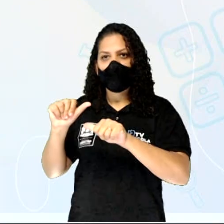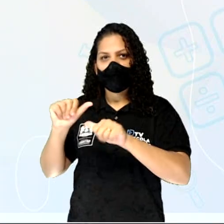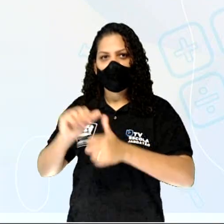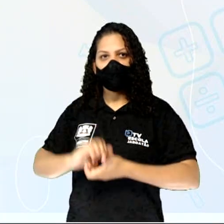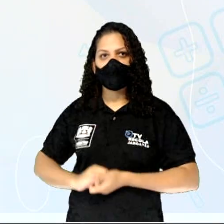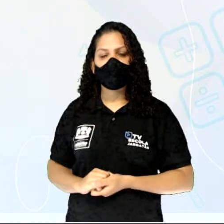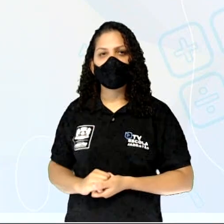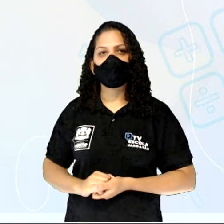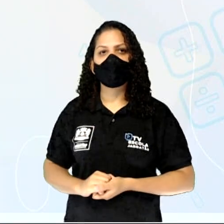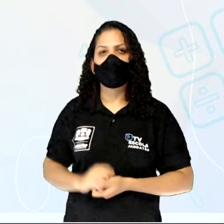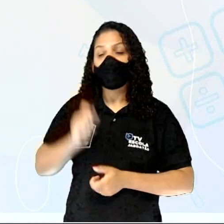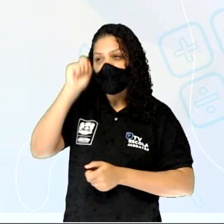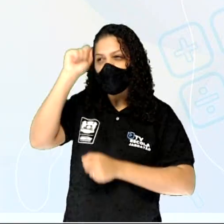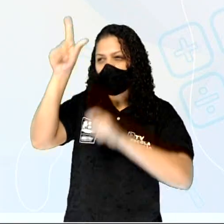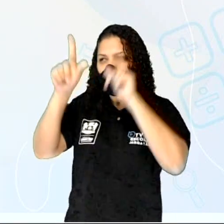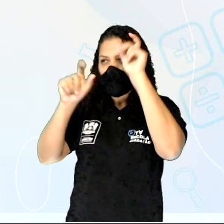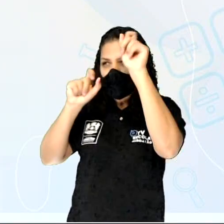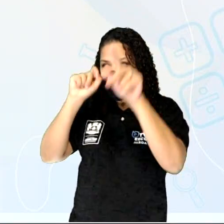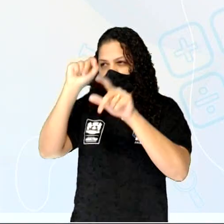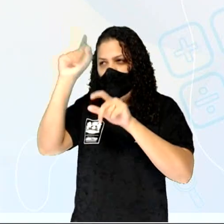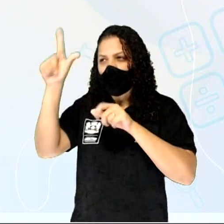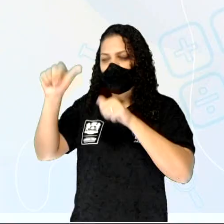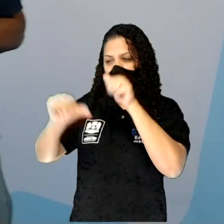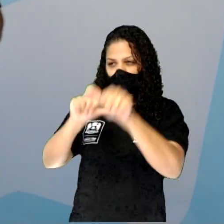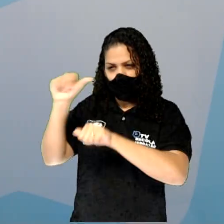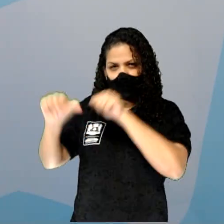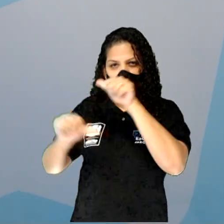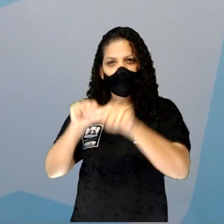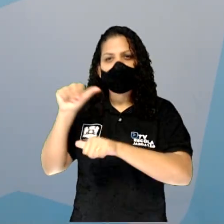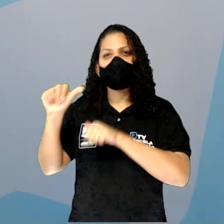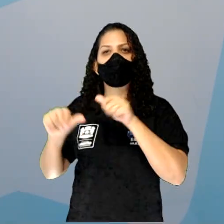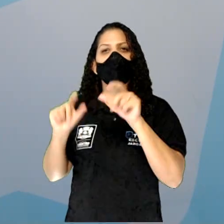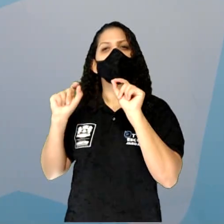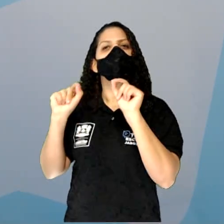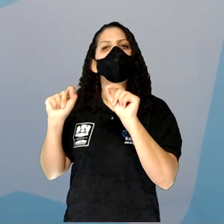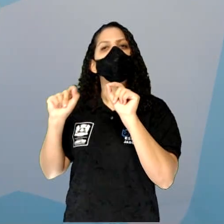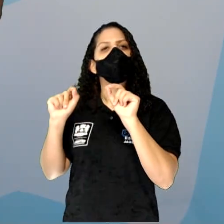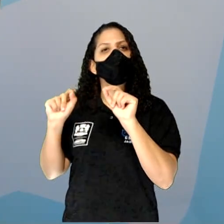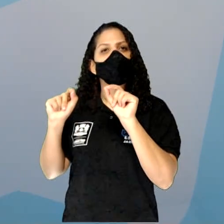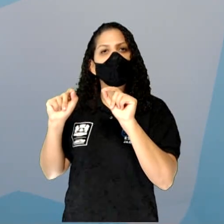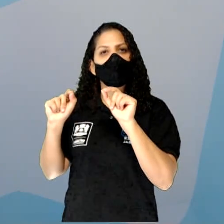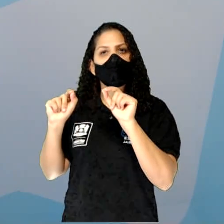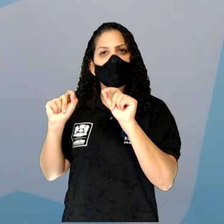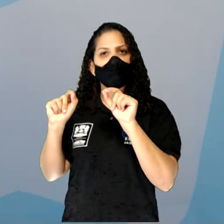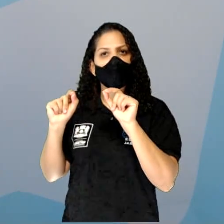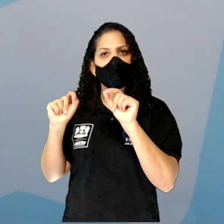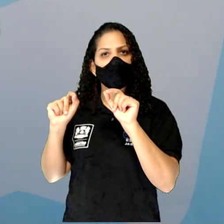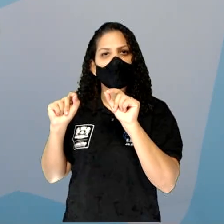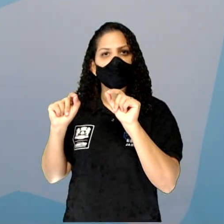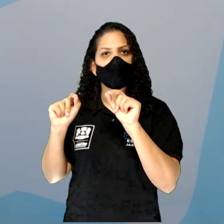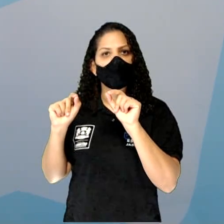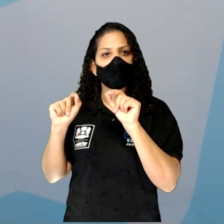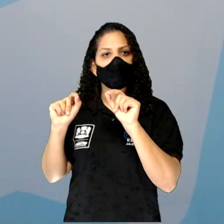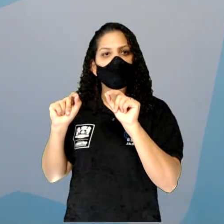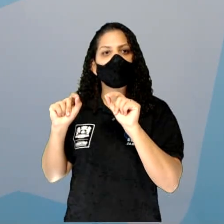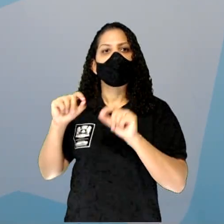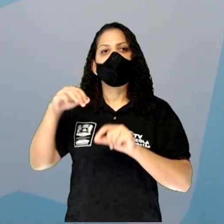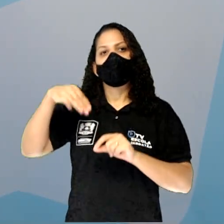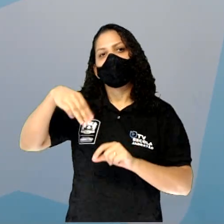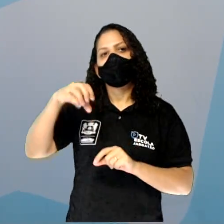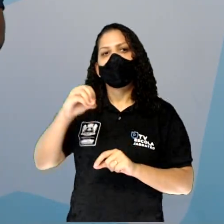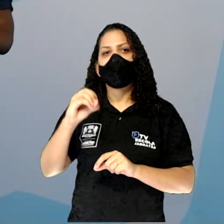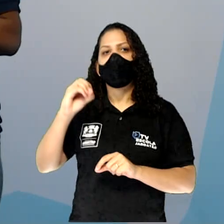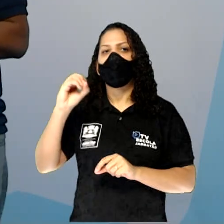Essas ideias revolucionárias com o Mao Tse-tung, né? O nome é um